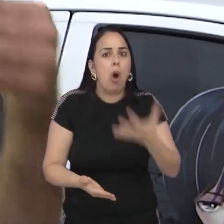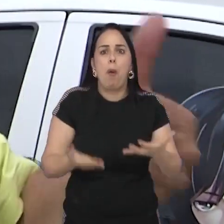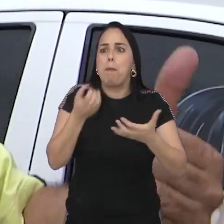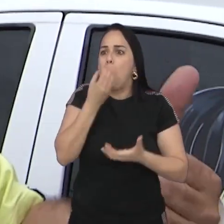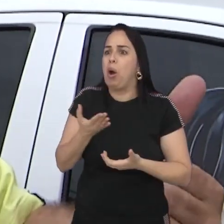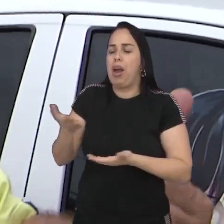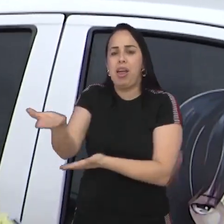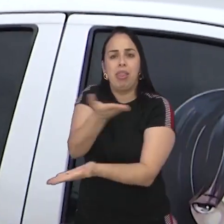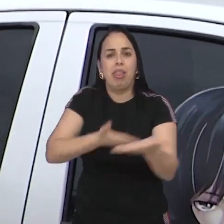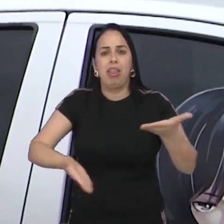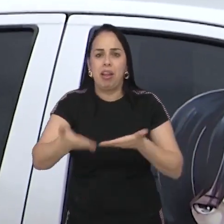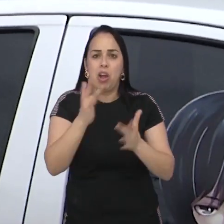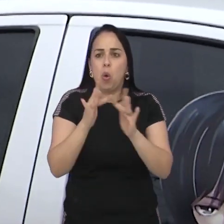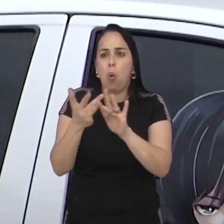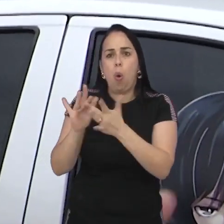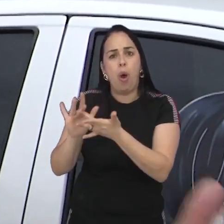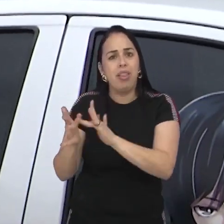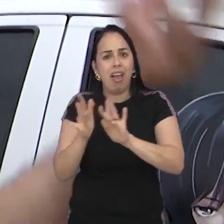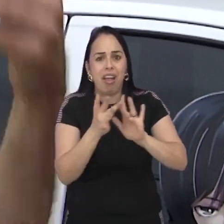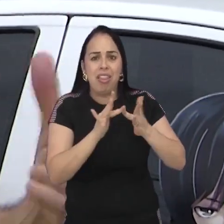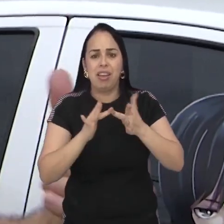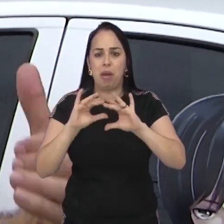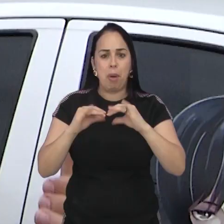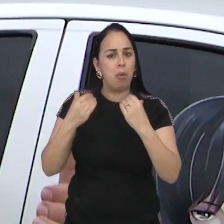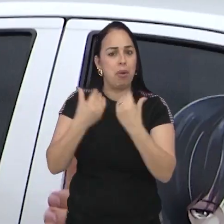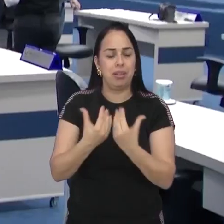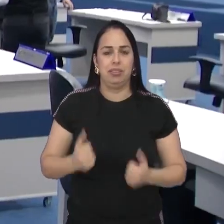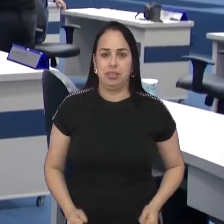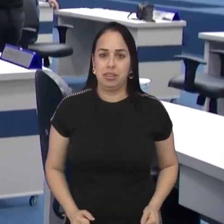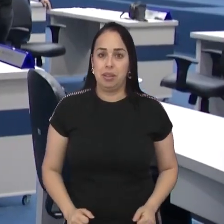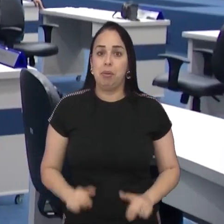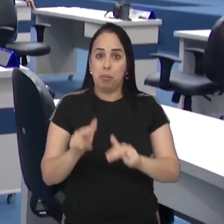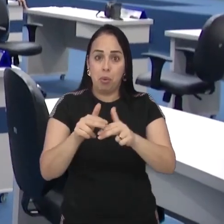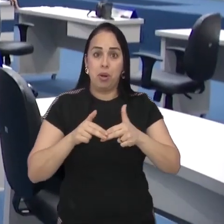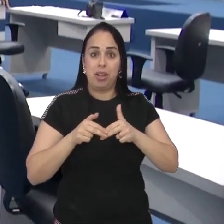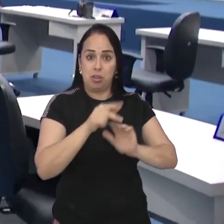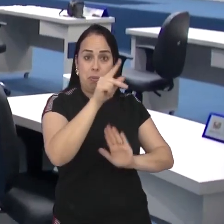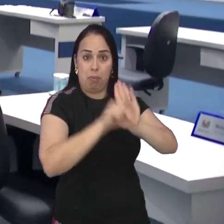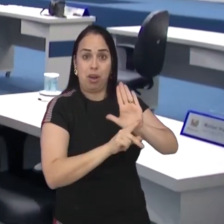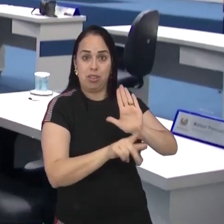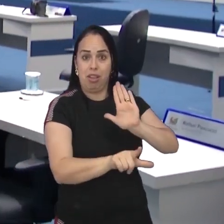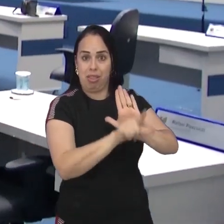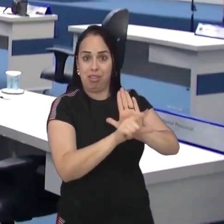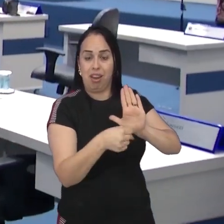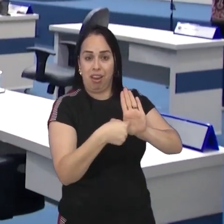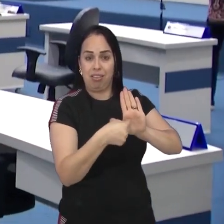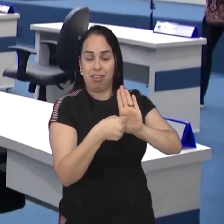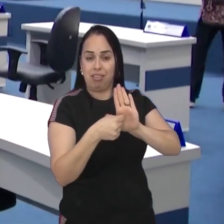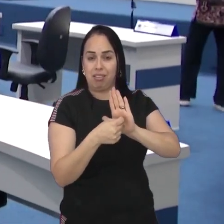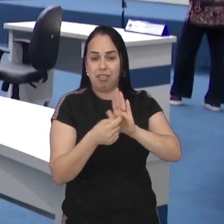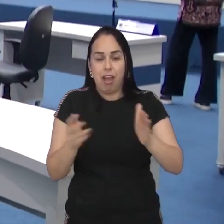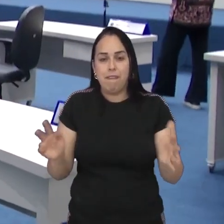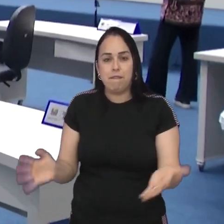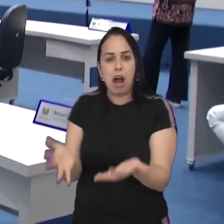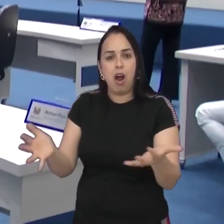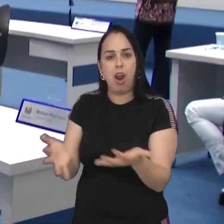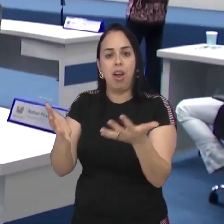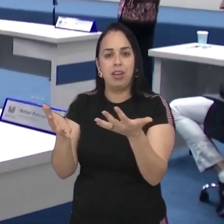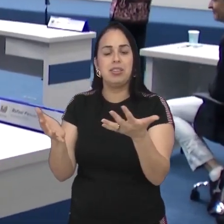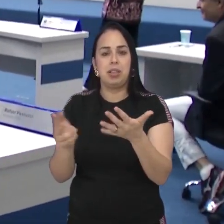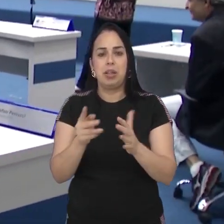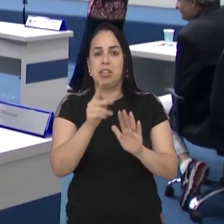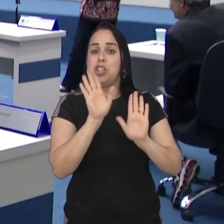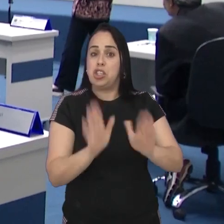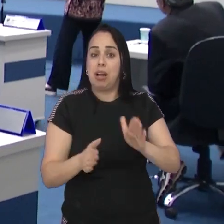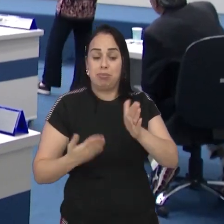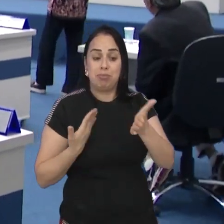pessoas que interagem numa grande comunidade. Uma das iniciativas voltadas para a valorização do segmento